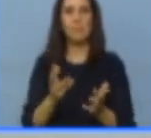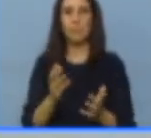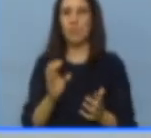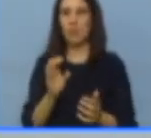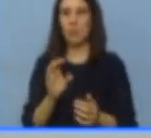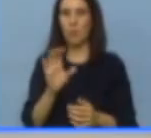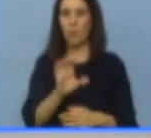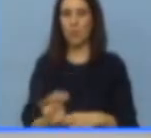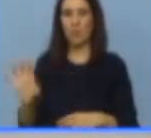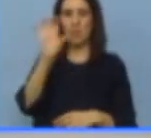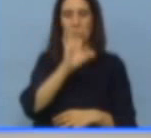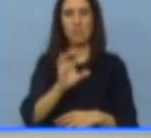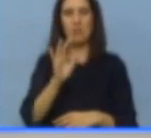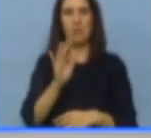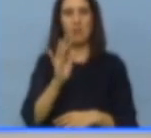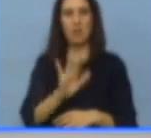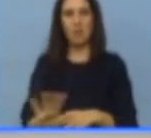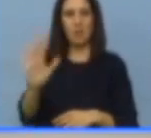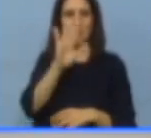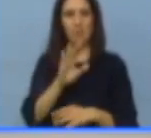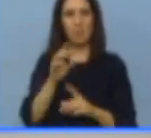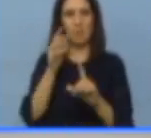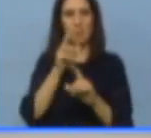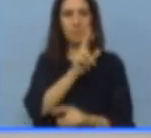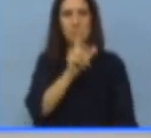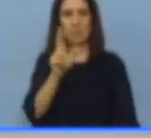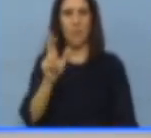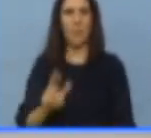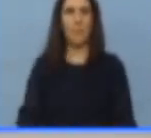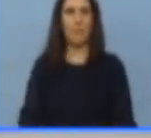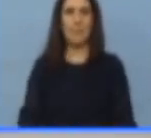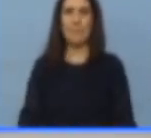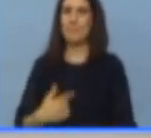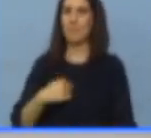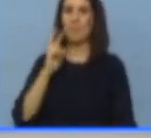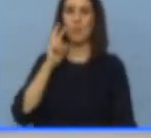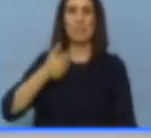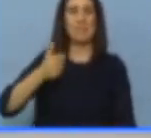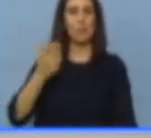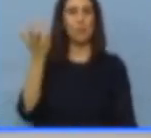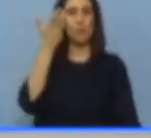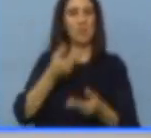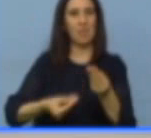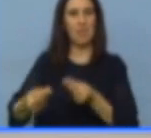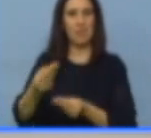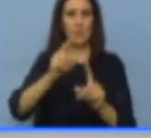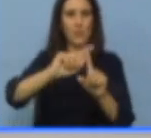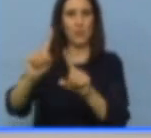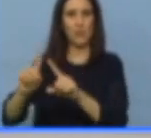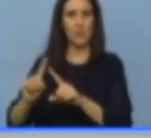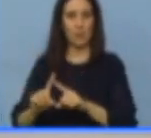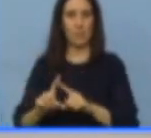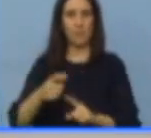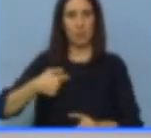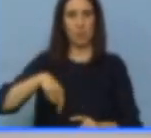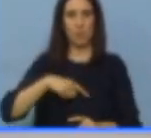africano, nomeadamente para a missão. É sim, e depois traz aquele valor fundamental para mim, que é a interculturalidade. Nós, portanto, para